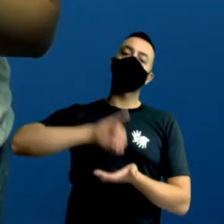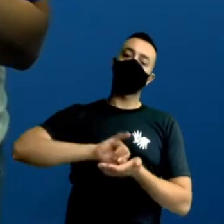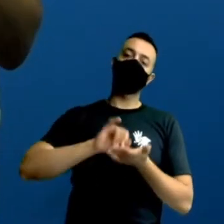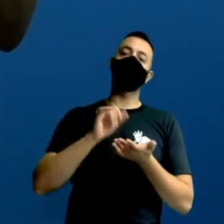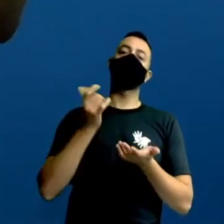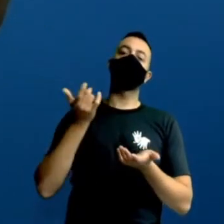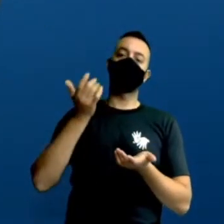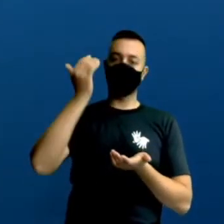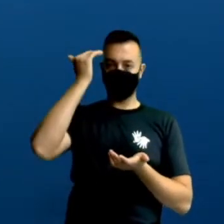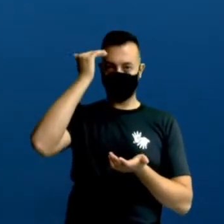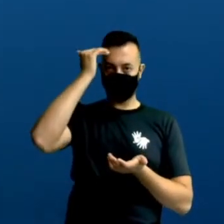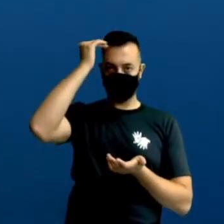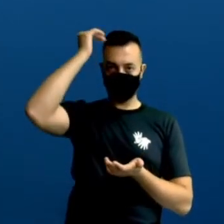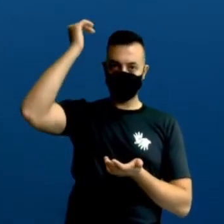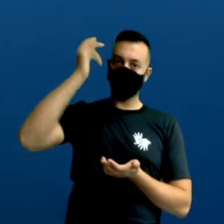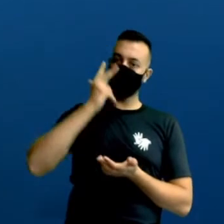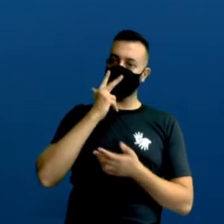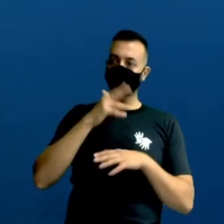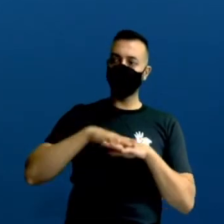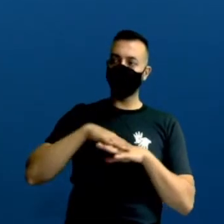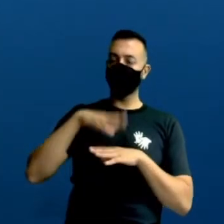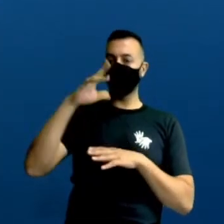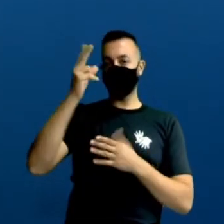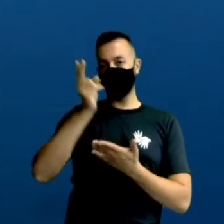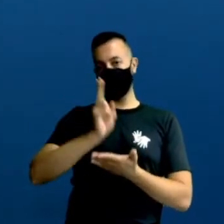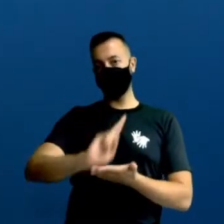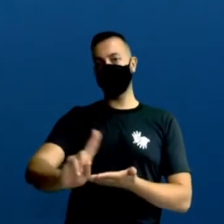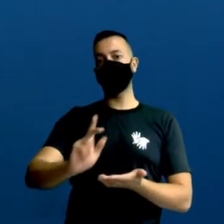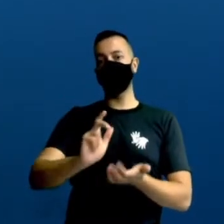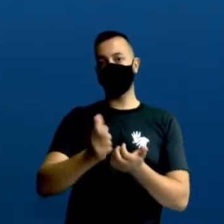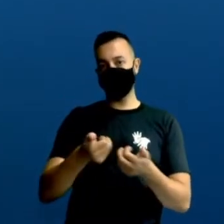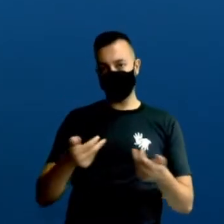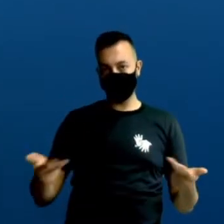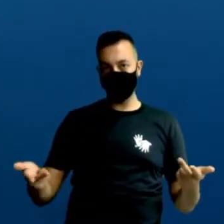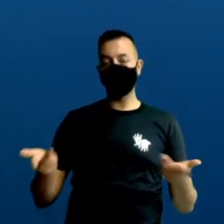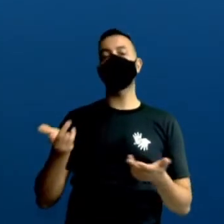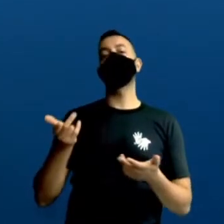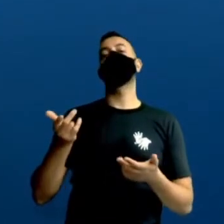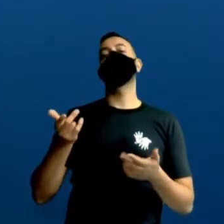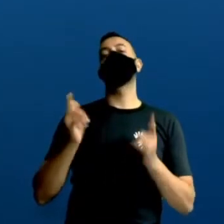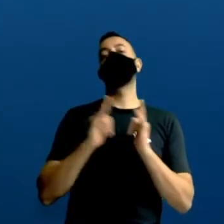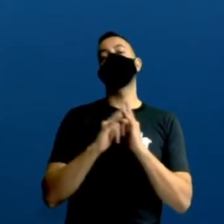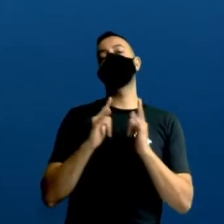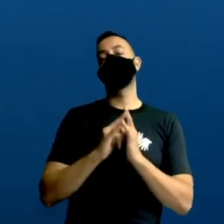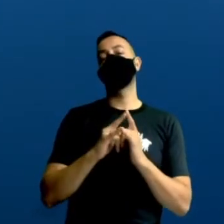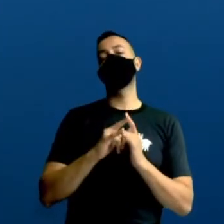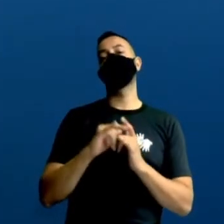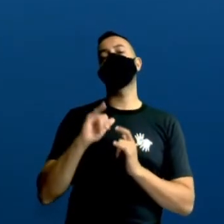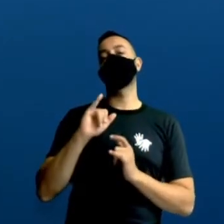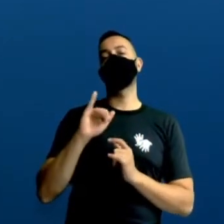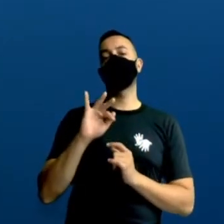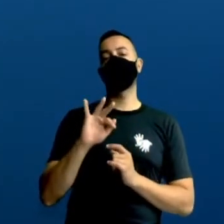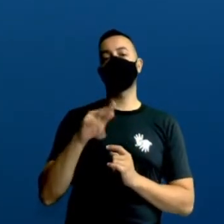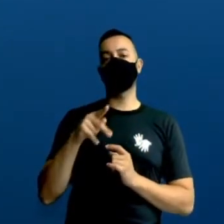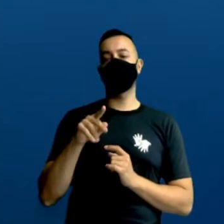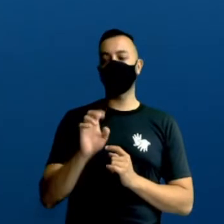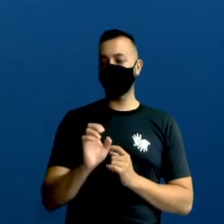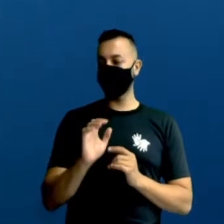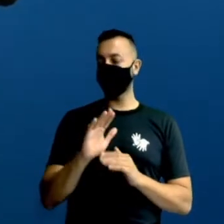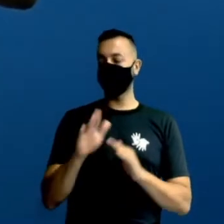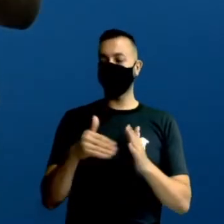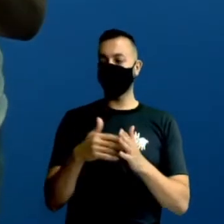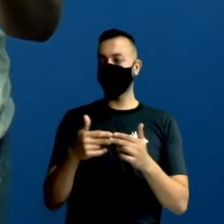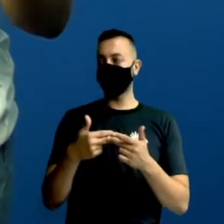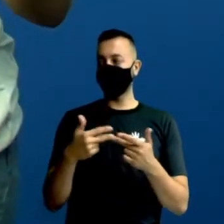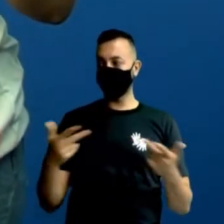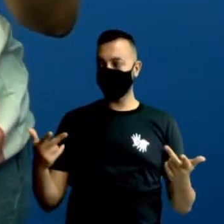acadêmico de Vitória, que só faz crescer, né, com mais universidades e tudo mais, com o Instituto do IFPE. Então, tudo isso vai